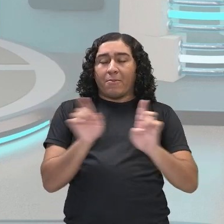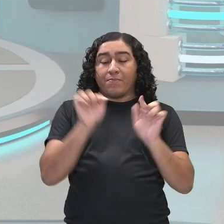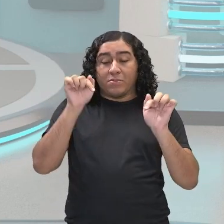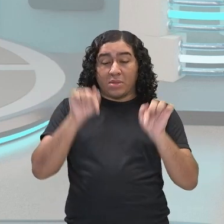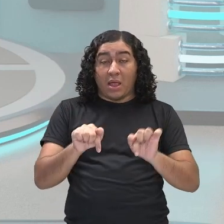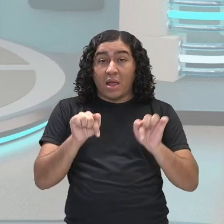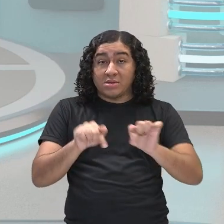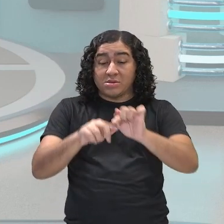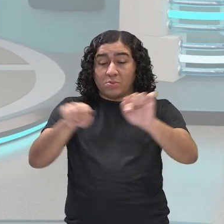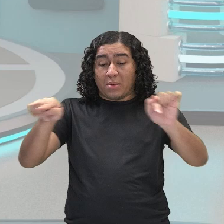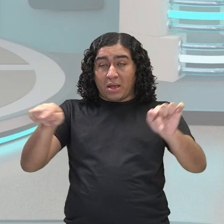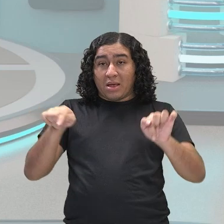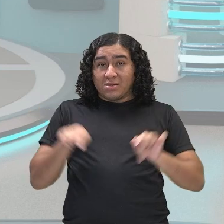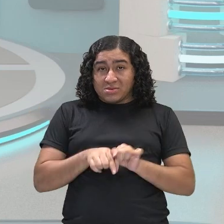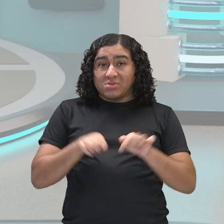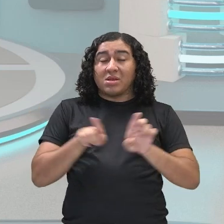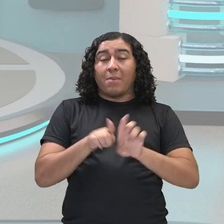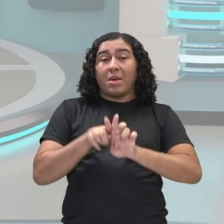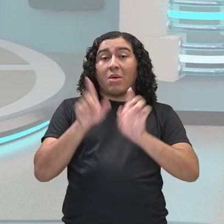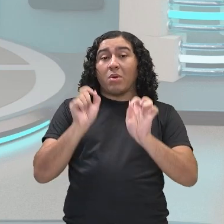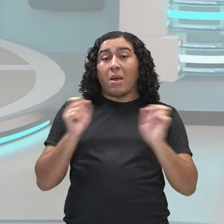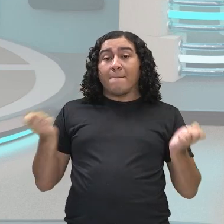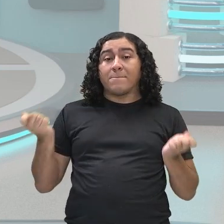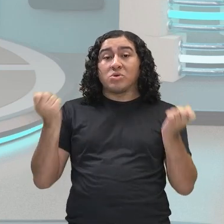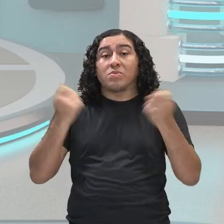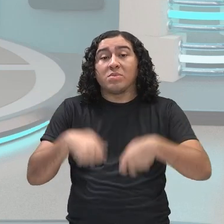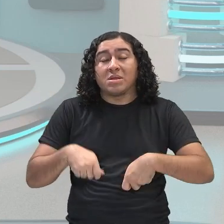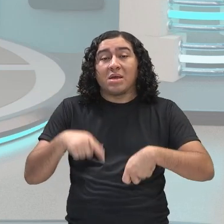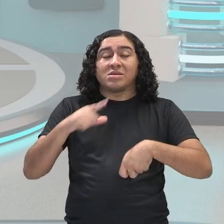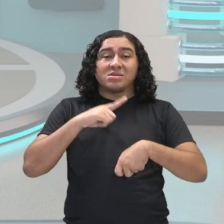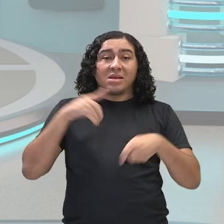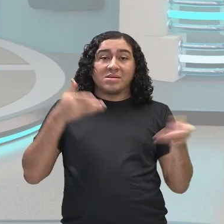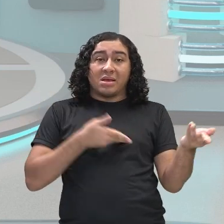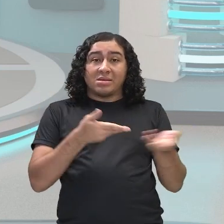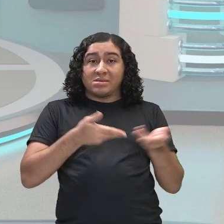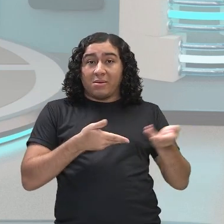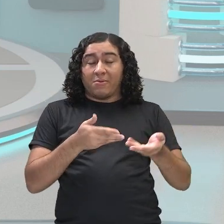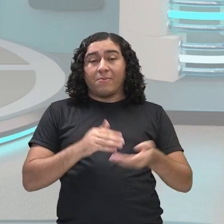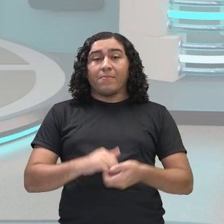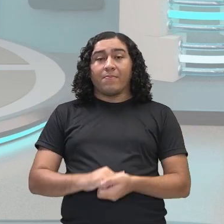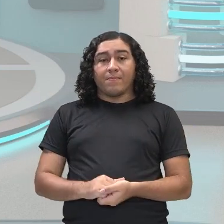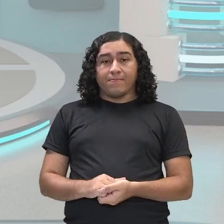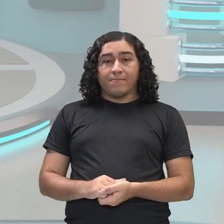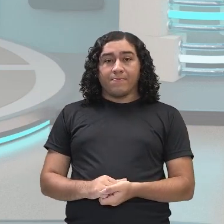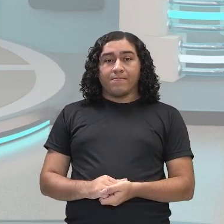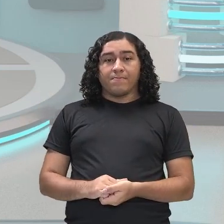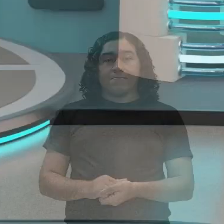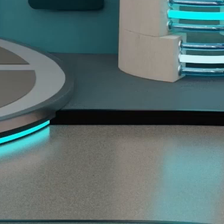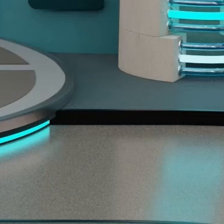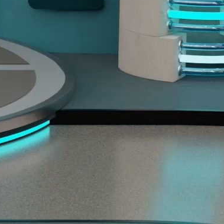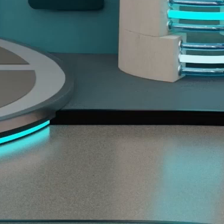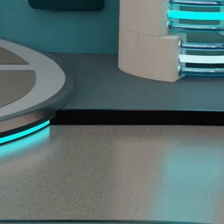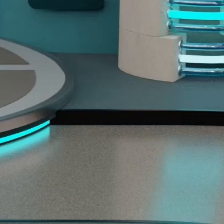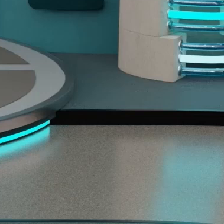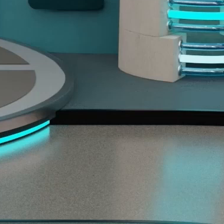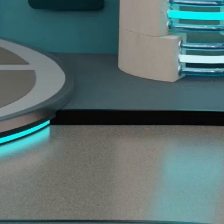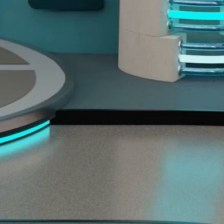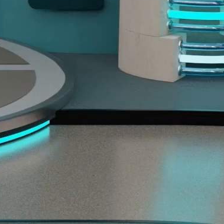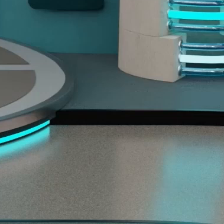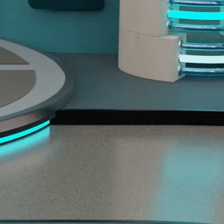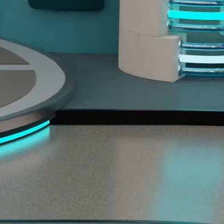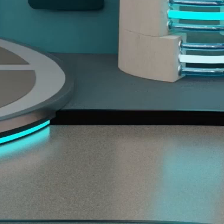na instalação é a possibilidade de interagir, tá? Temos outros